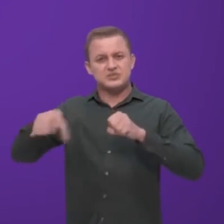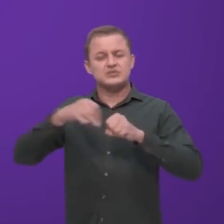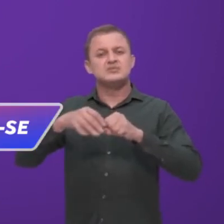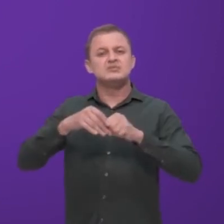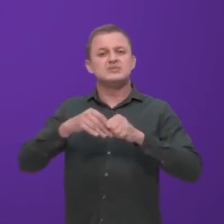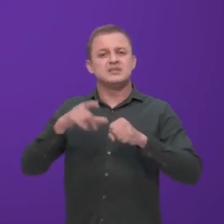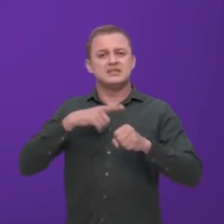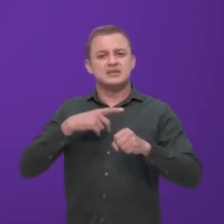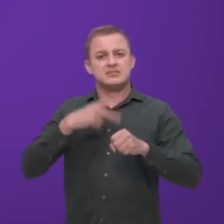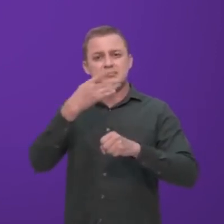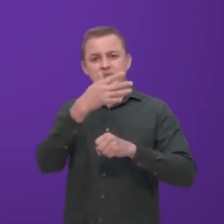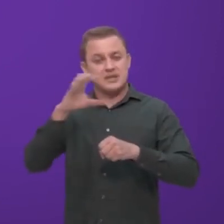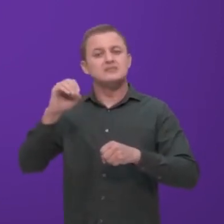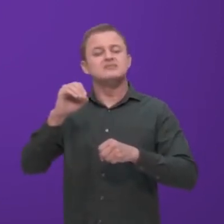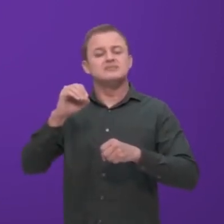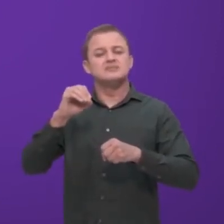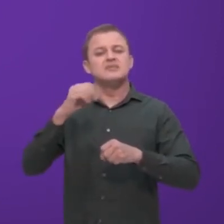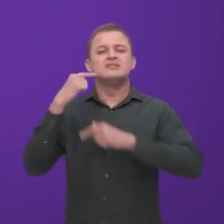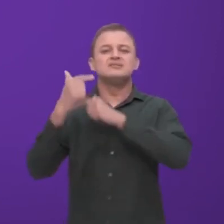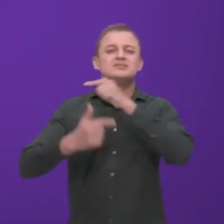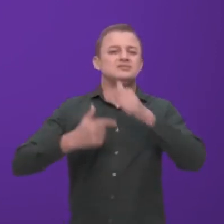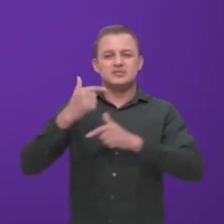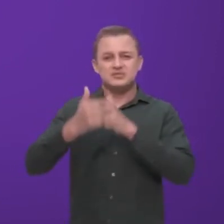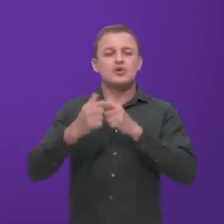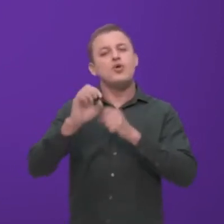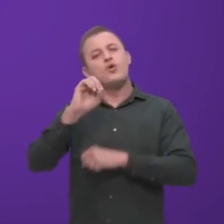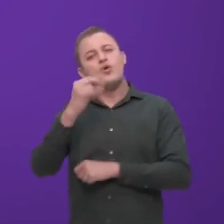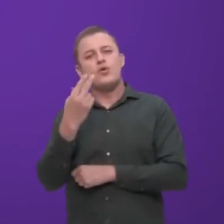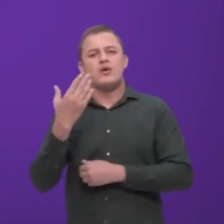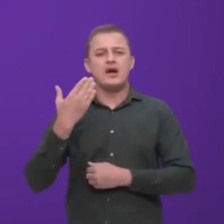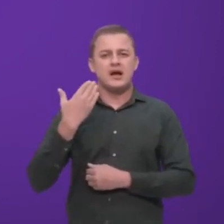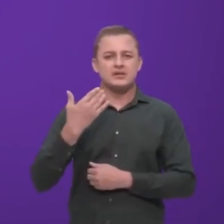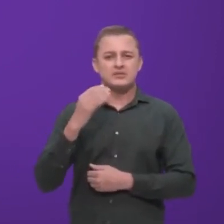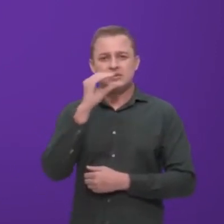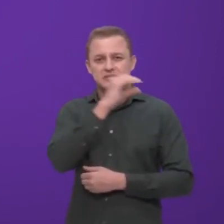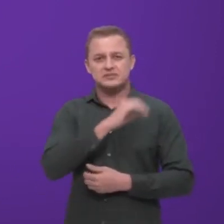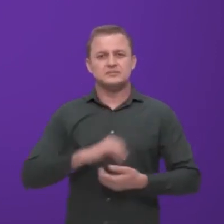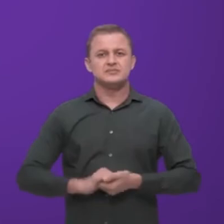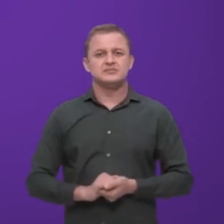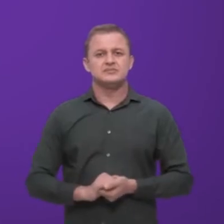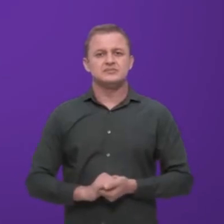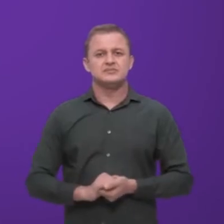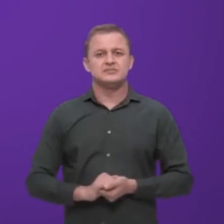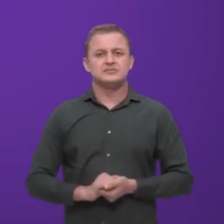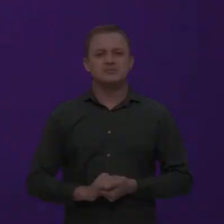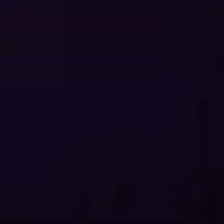na forma de escoamento, sob pressão, resultará em trabalho ou calor.